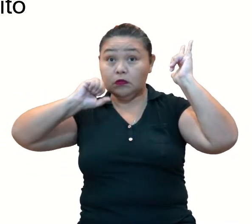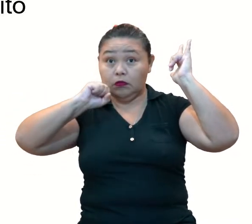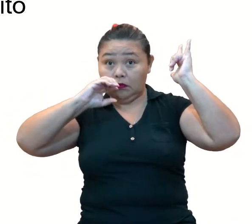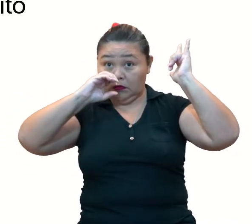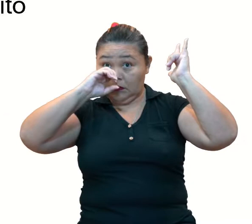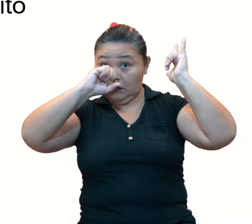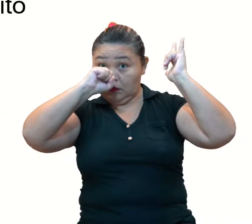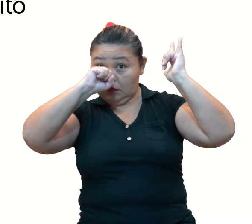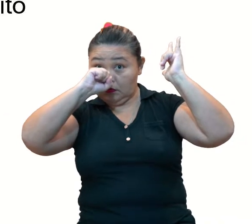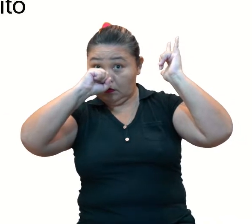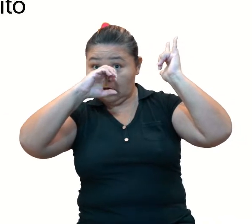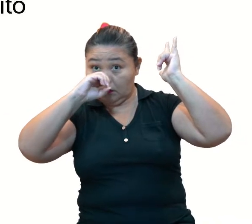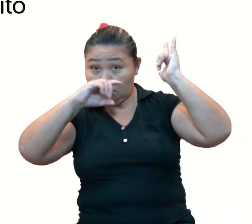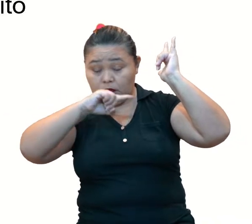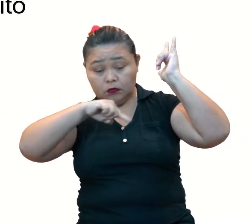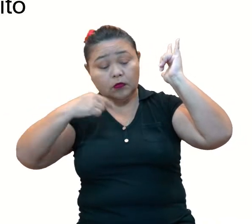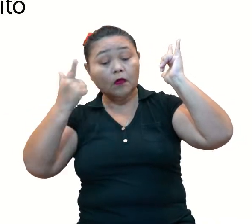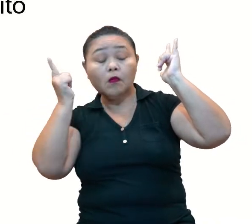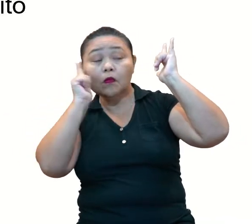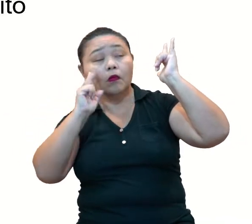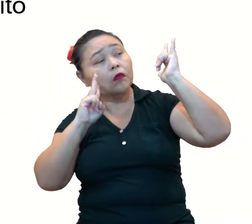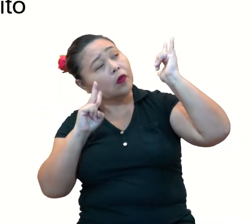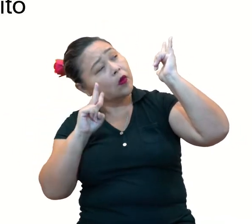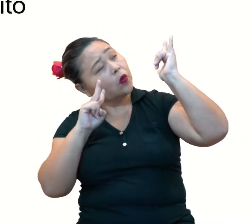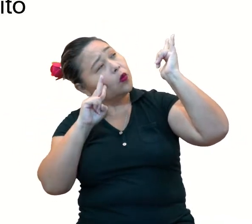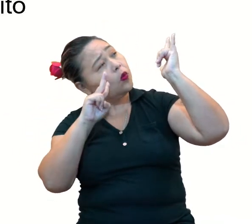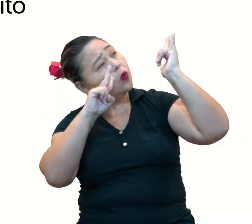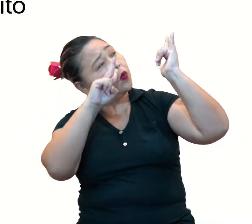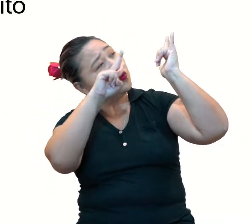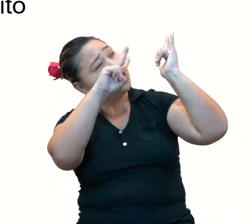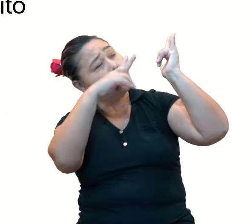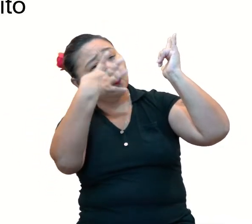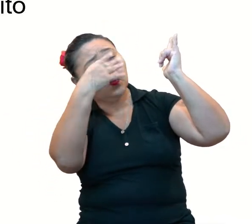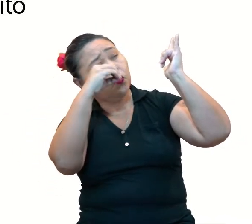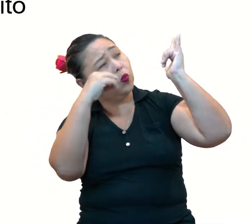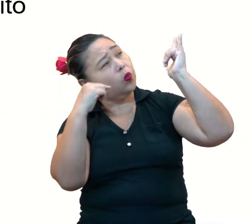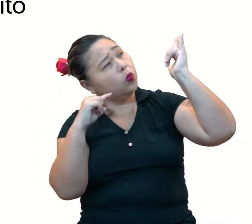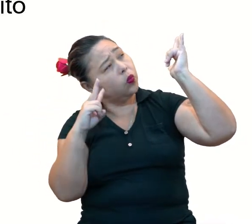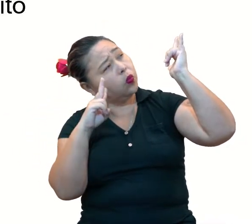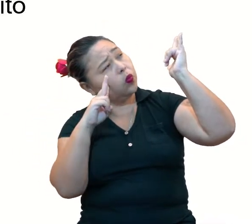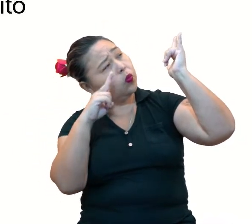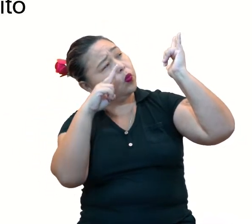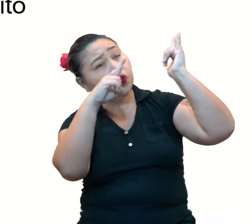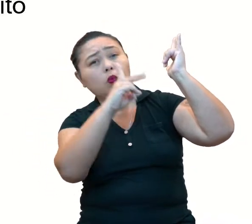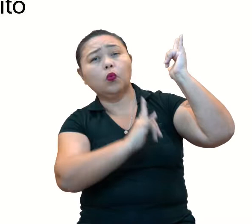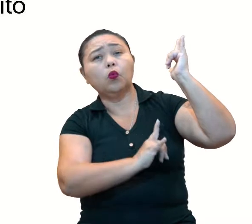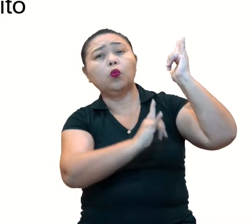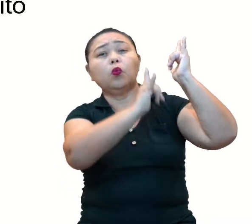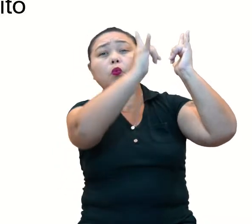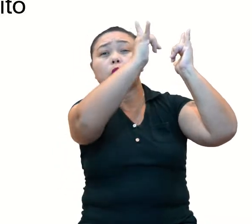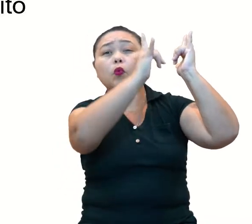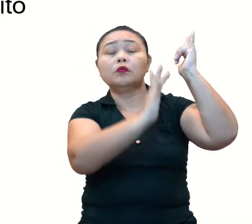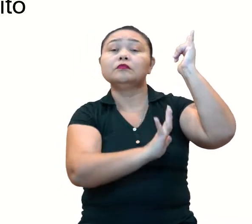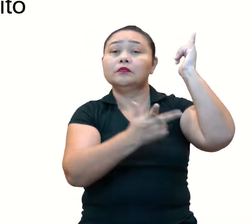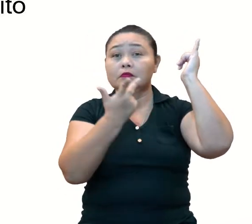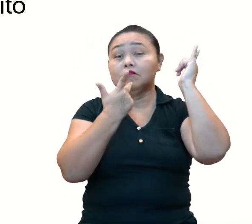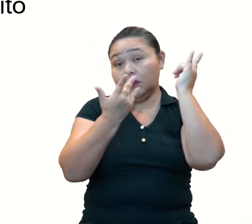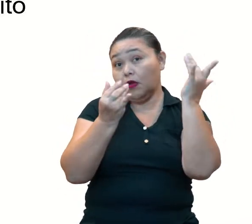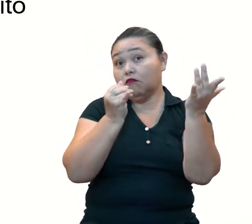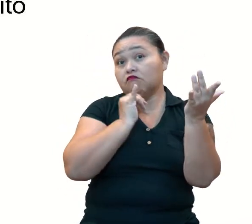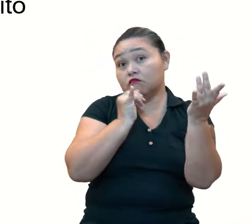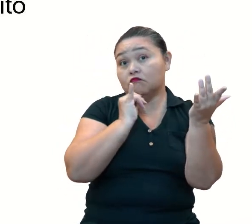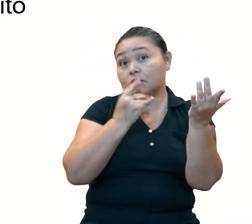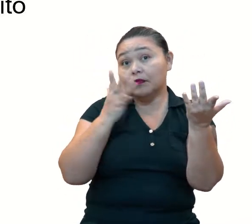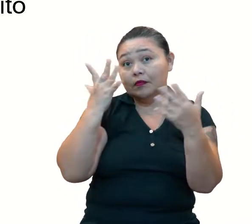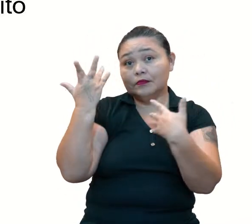conseguiu enxergar o topo do prédio com um ângulo de 40 graus. Nesse caso aqui, o prédio seria a árvore que a gente deu o exemplo agorinha,